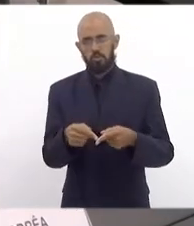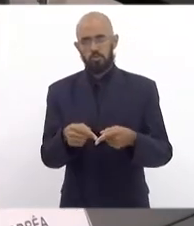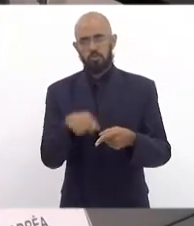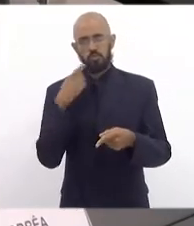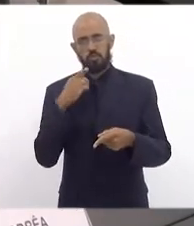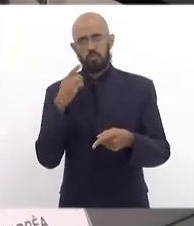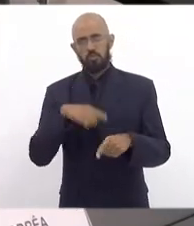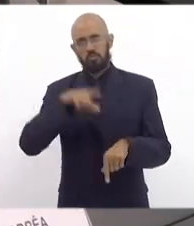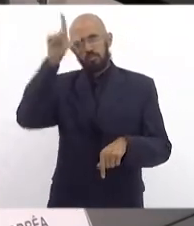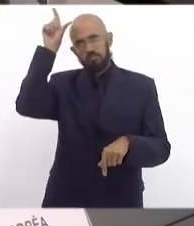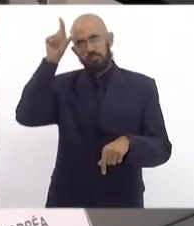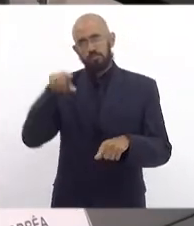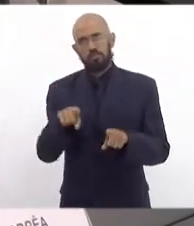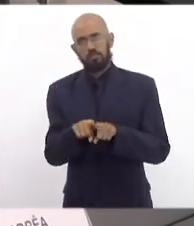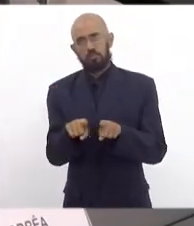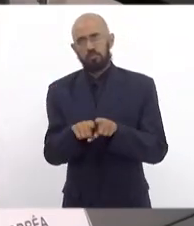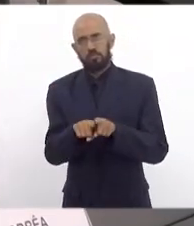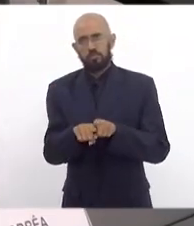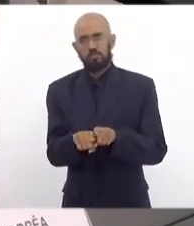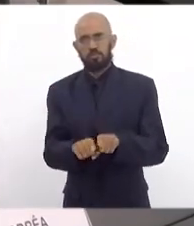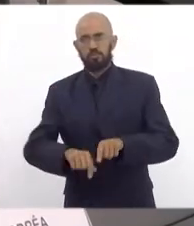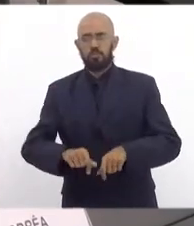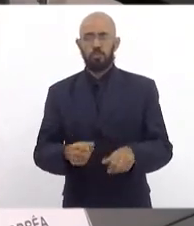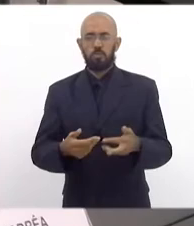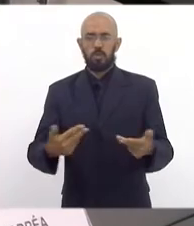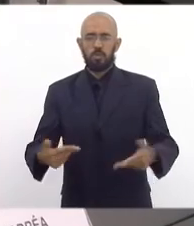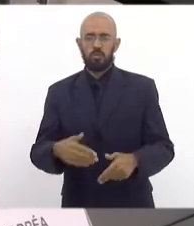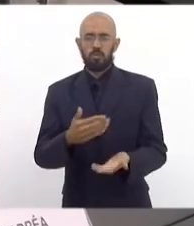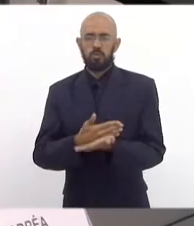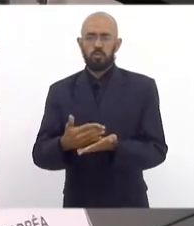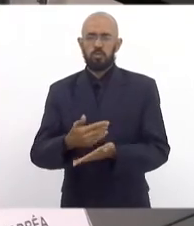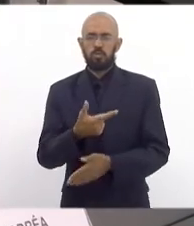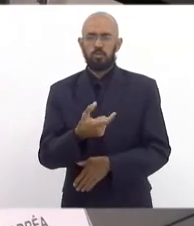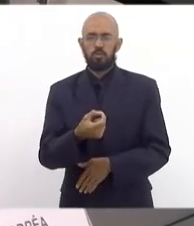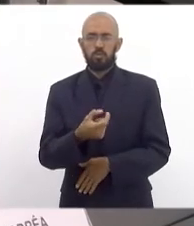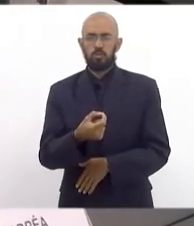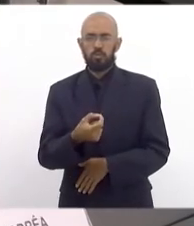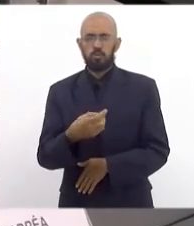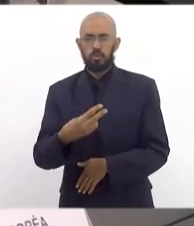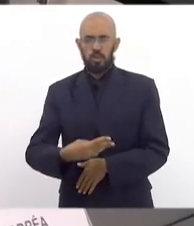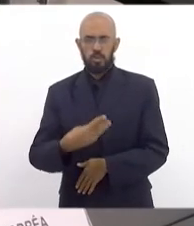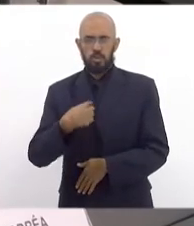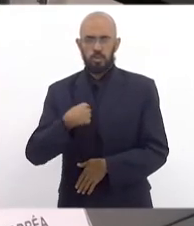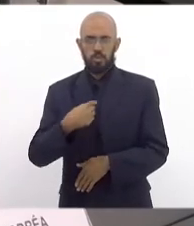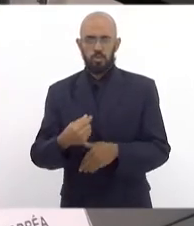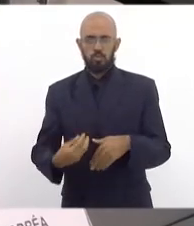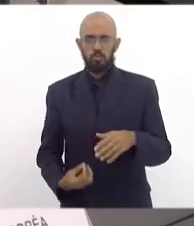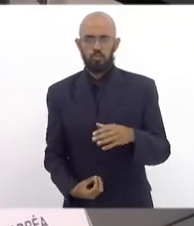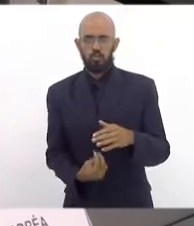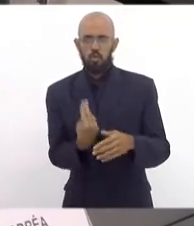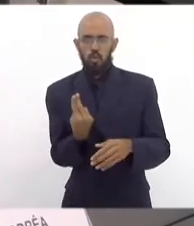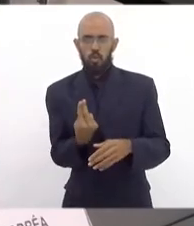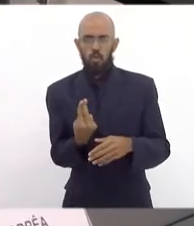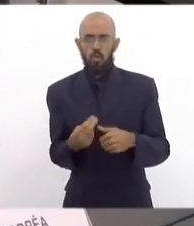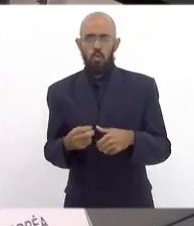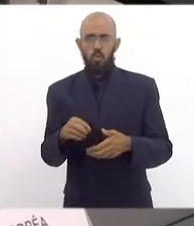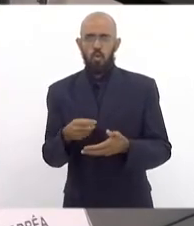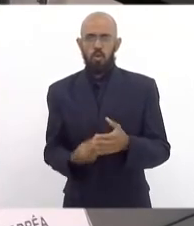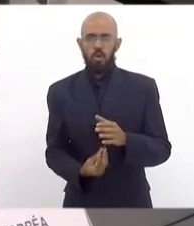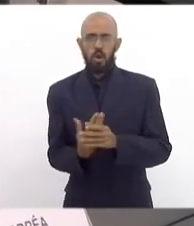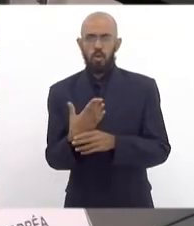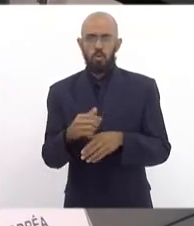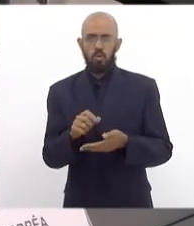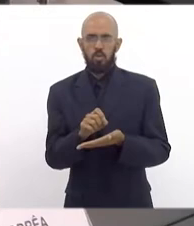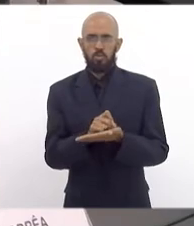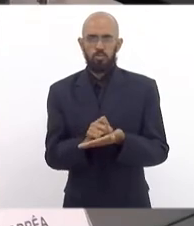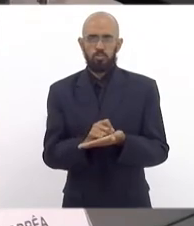e algo que vem desde 2003 que eu tenho muito orgulho de ser o autor de todas eu estou